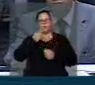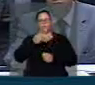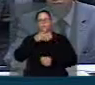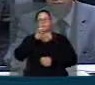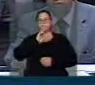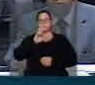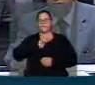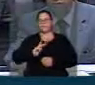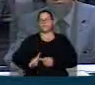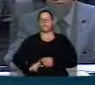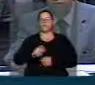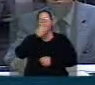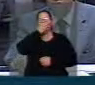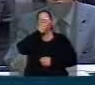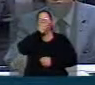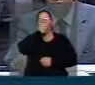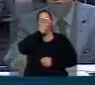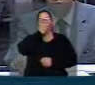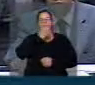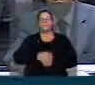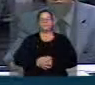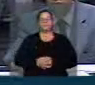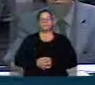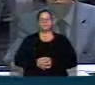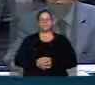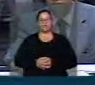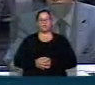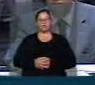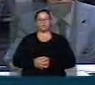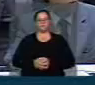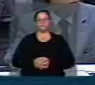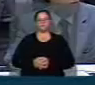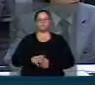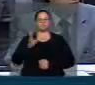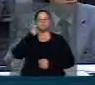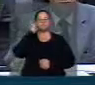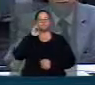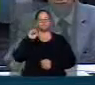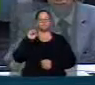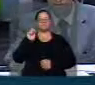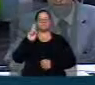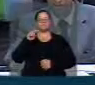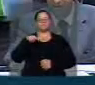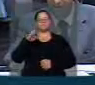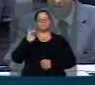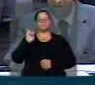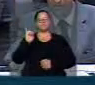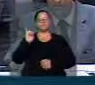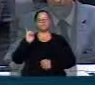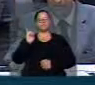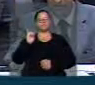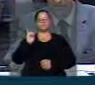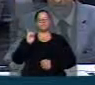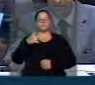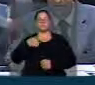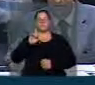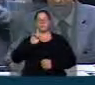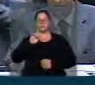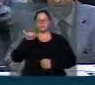Senhor presidente. Senhor presidente. Pela ordem. Deputado Sarney, deputado Eurico Júnior já havia